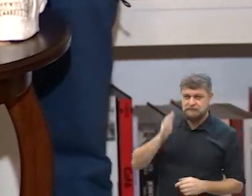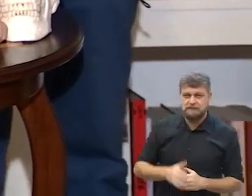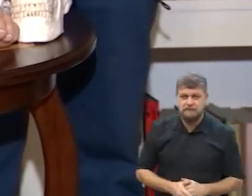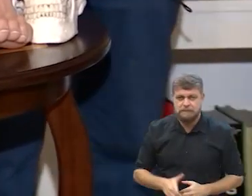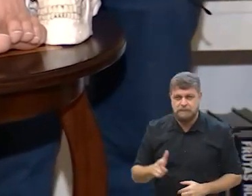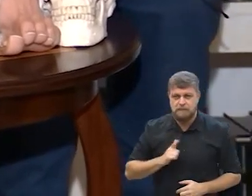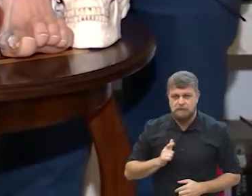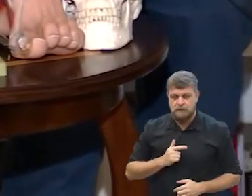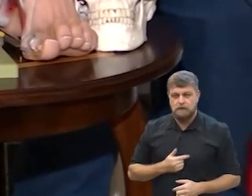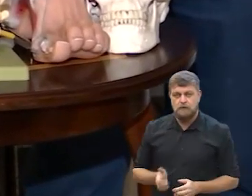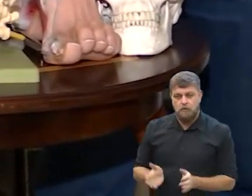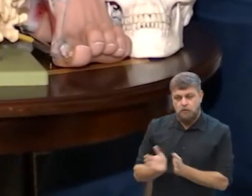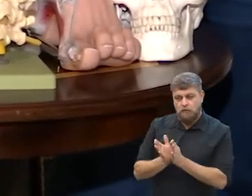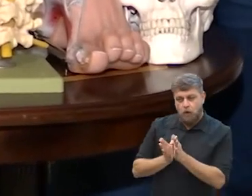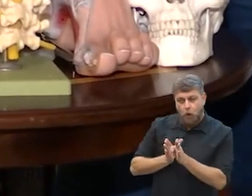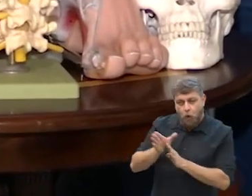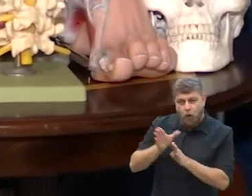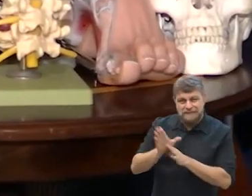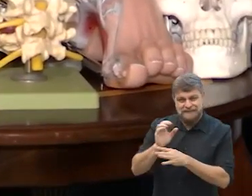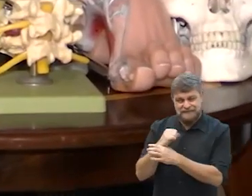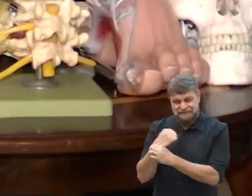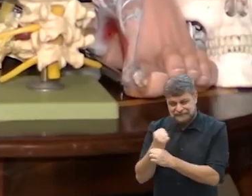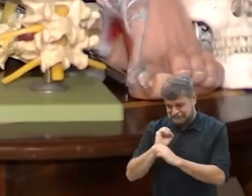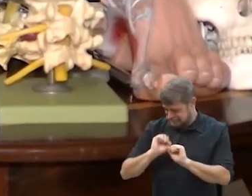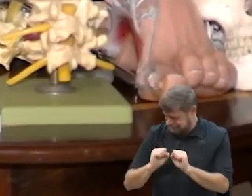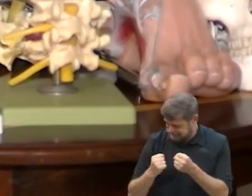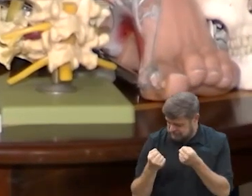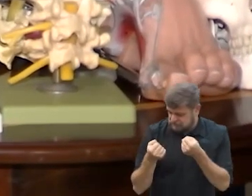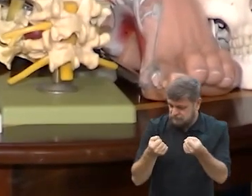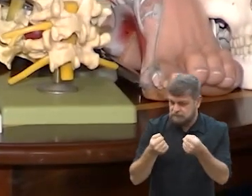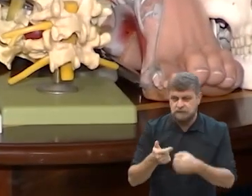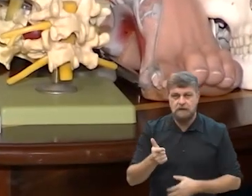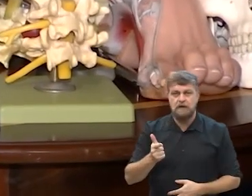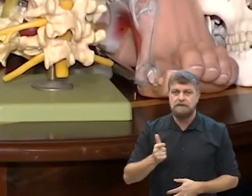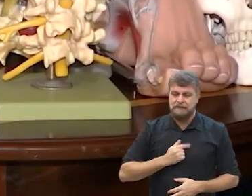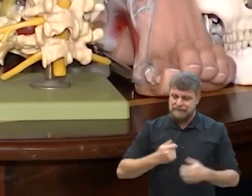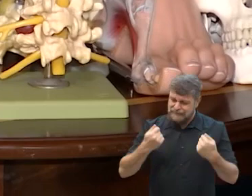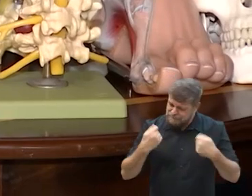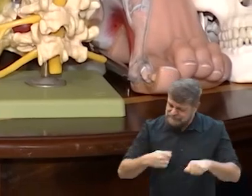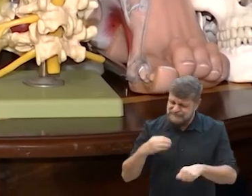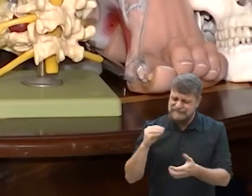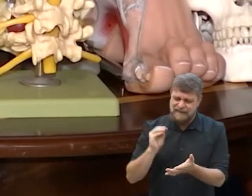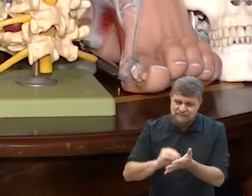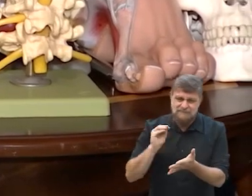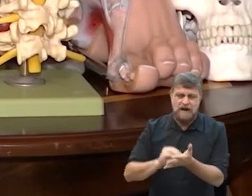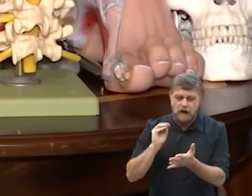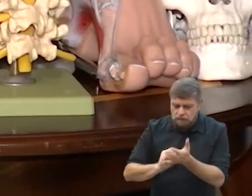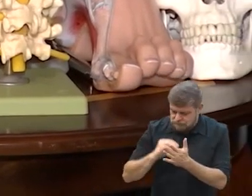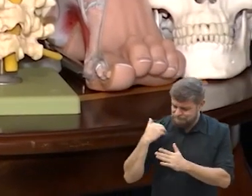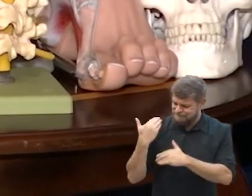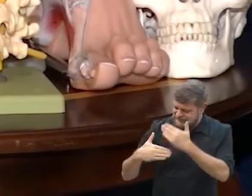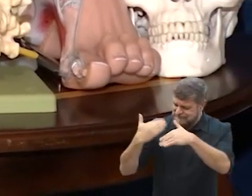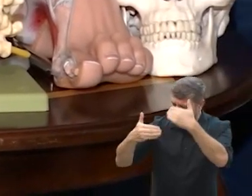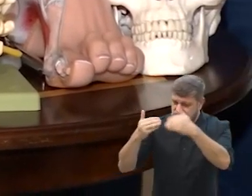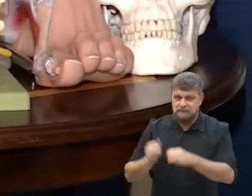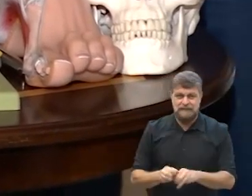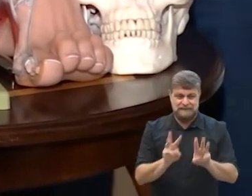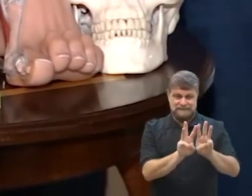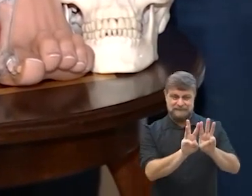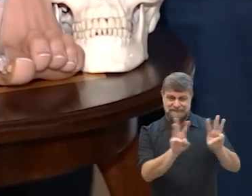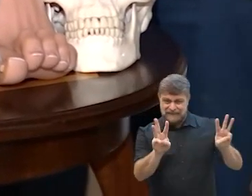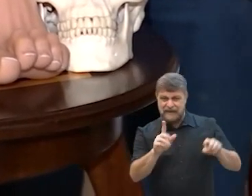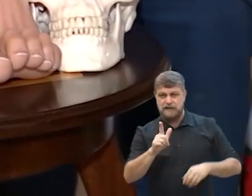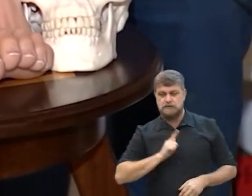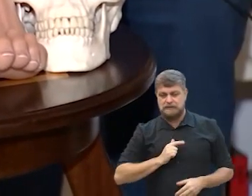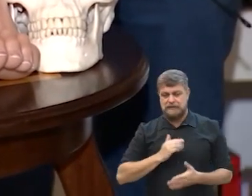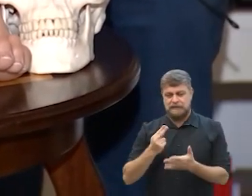e o COFIT, o Conselho Federal de Fisioterapia, se esforçarem, há muito que crescer ainda, muito que crescer. Tem sites,